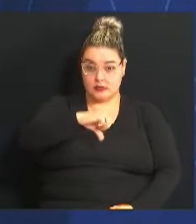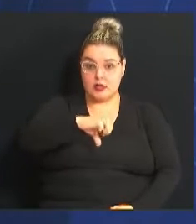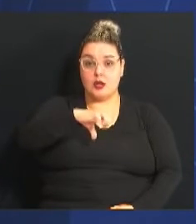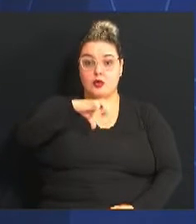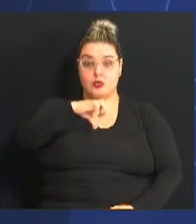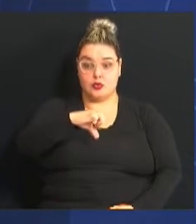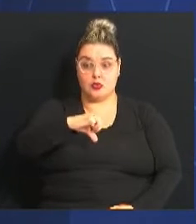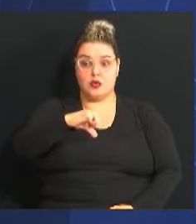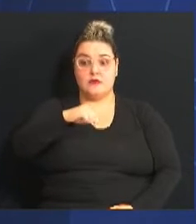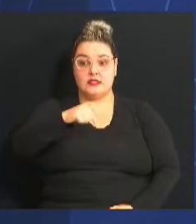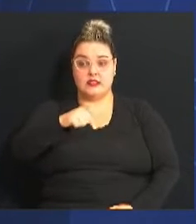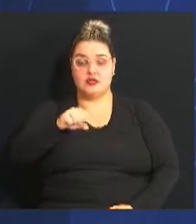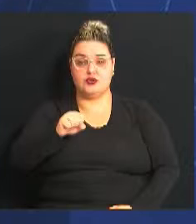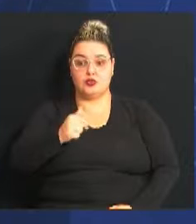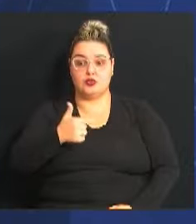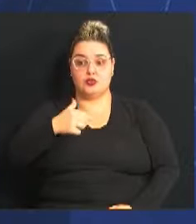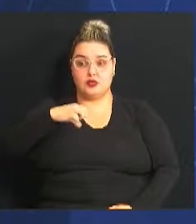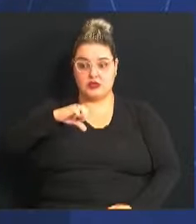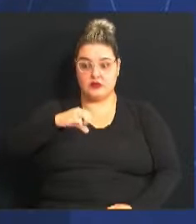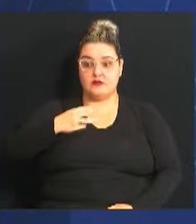DDD,